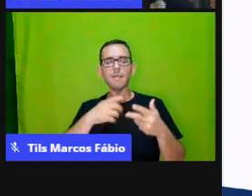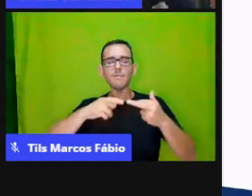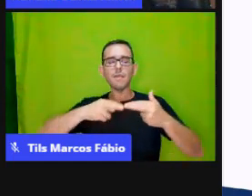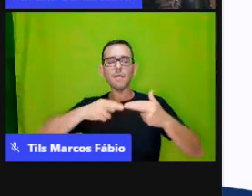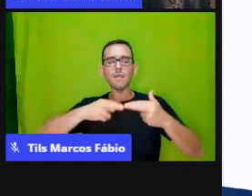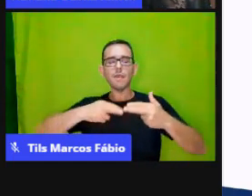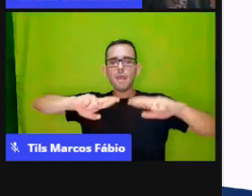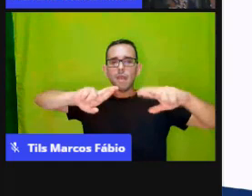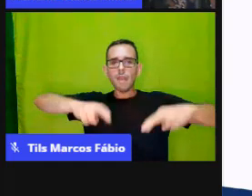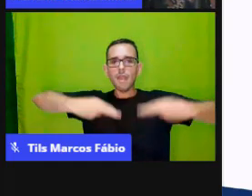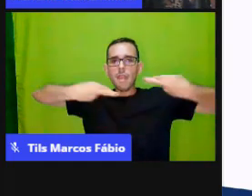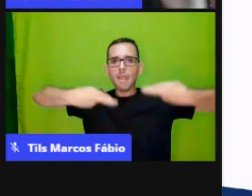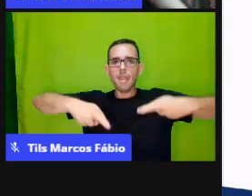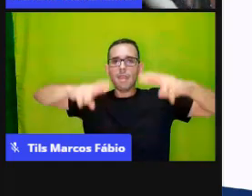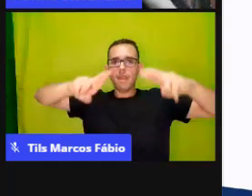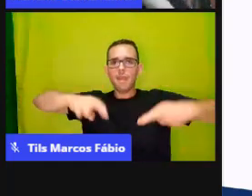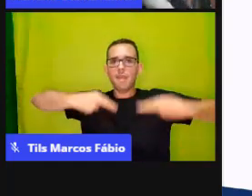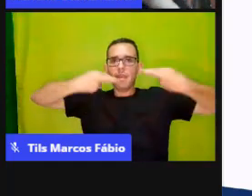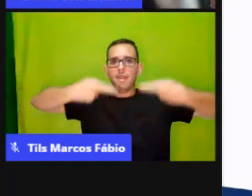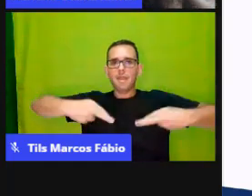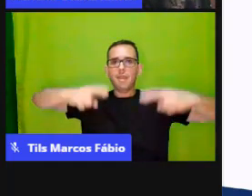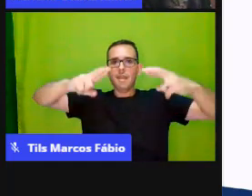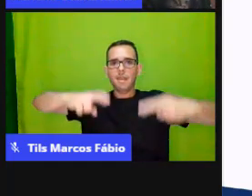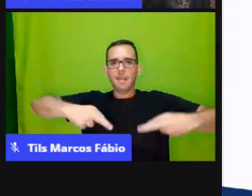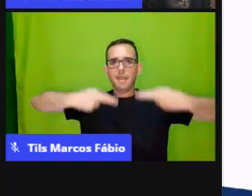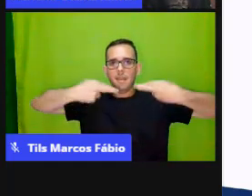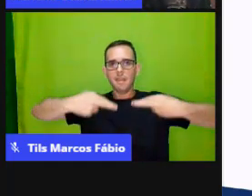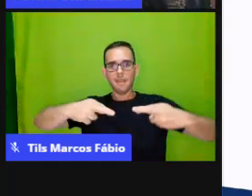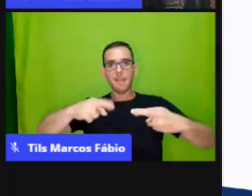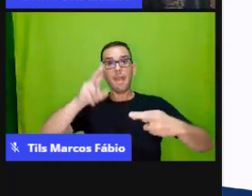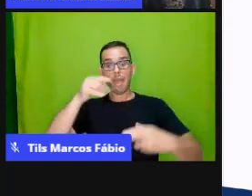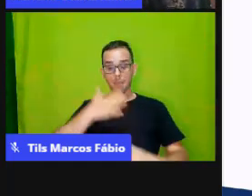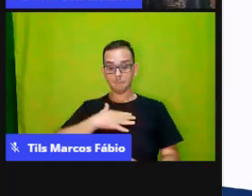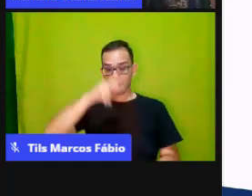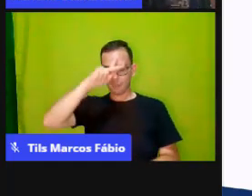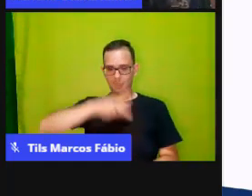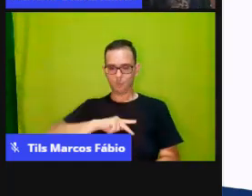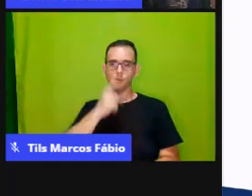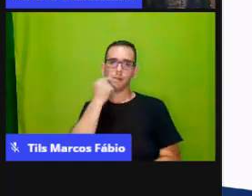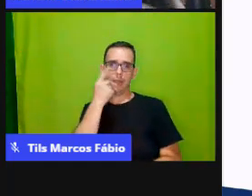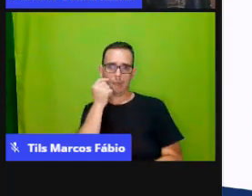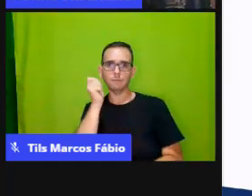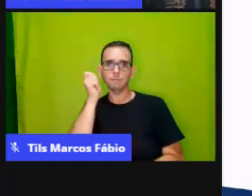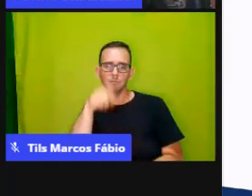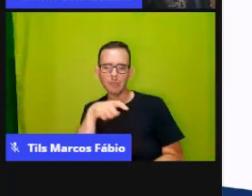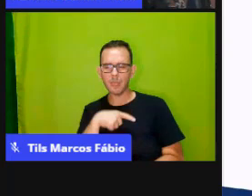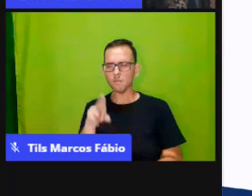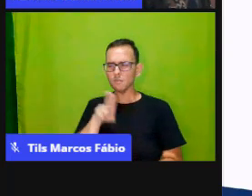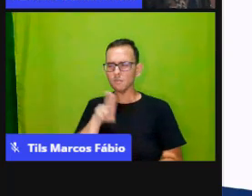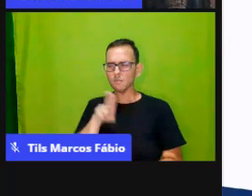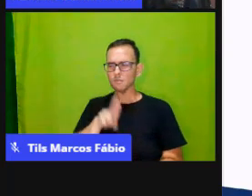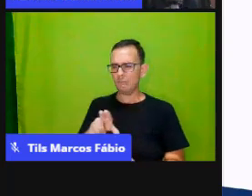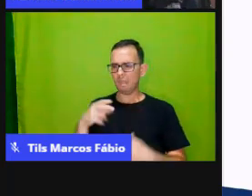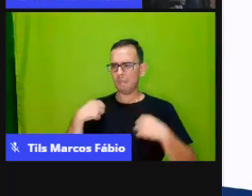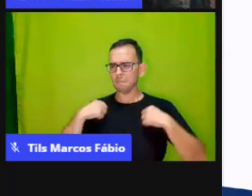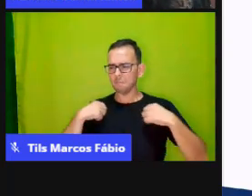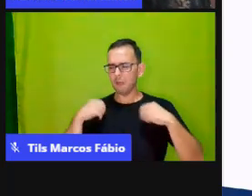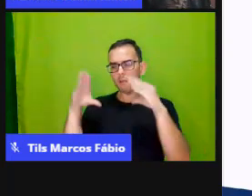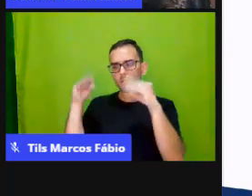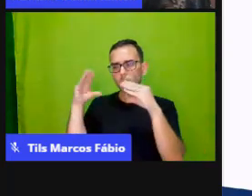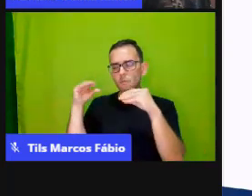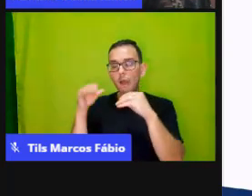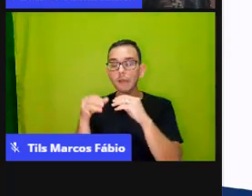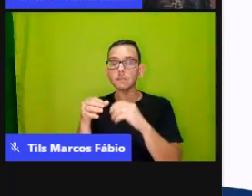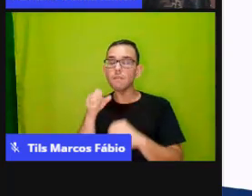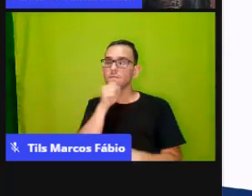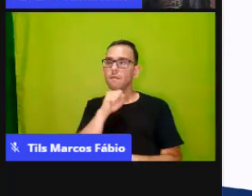assim, esse gatinho que está ali nessa redinha numa cadeira é o meu gato. Eu simplesmente usei uma capa de almofada antiga, amarrei